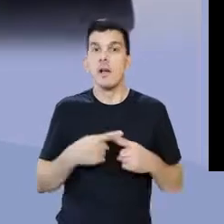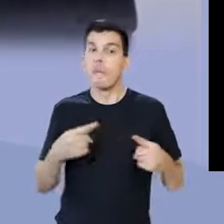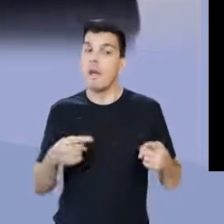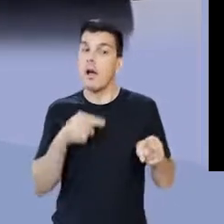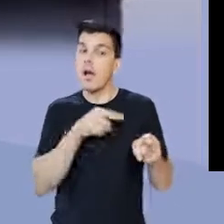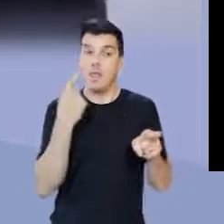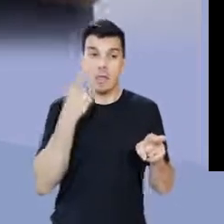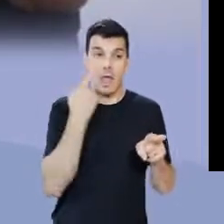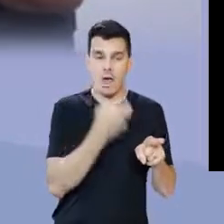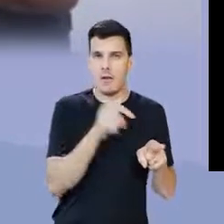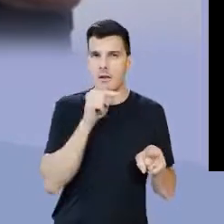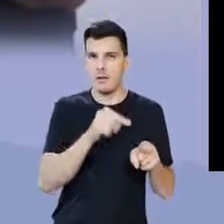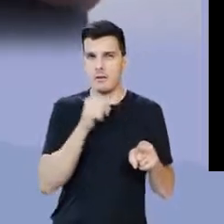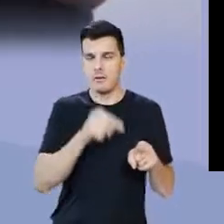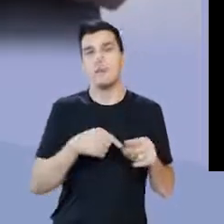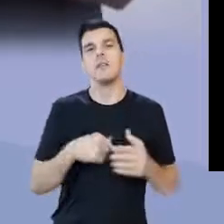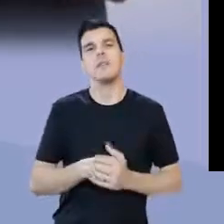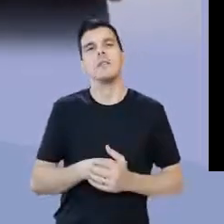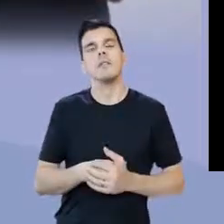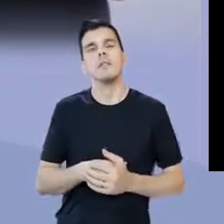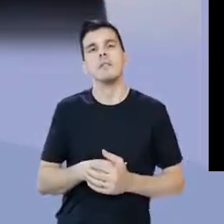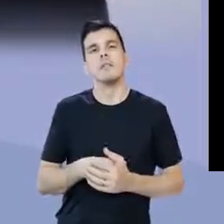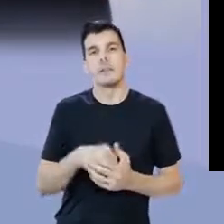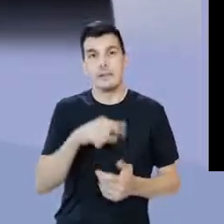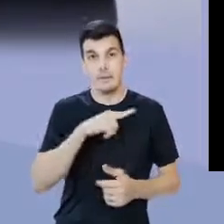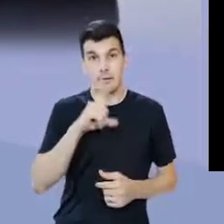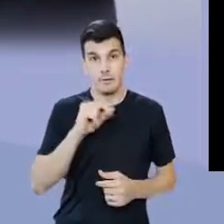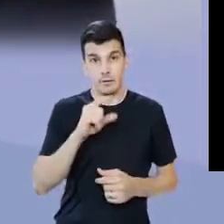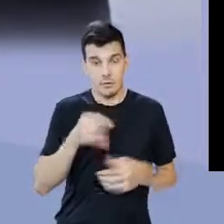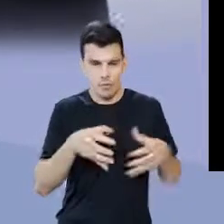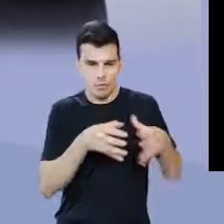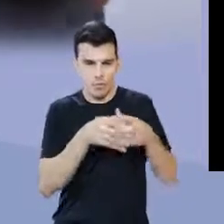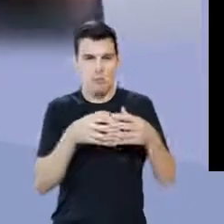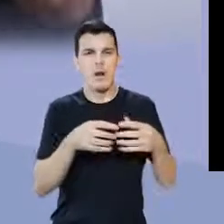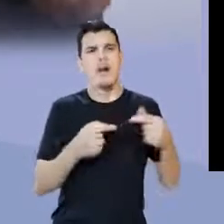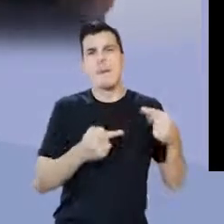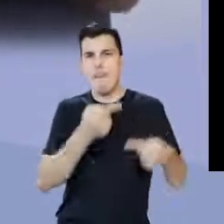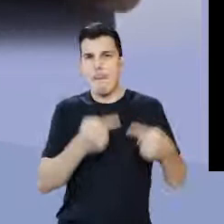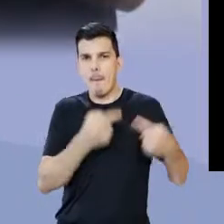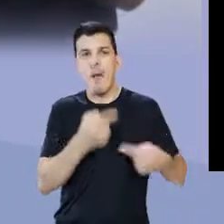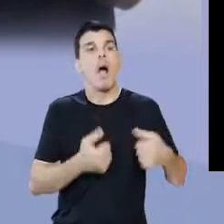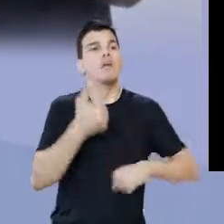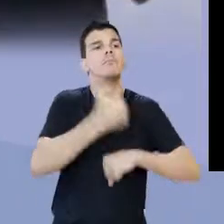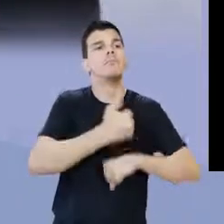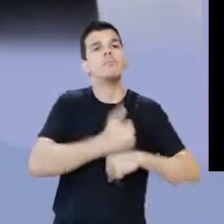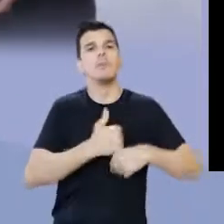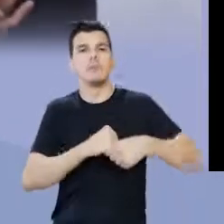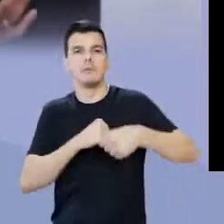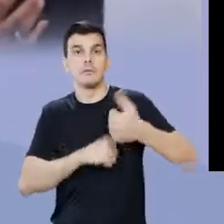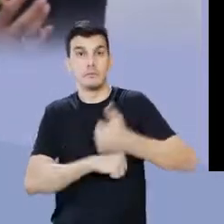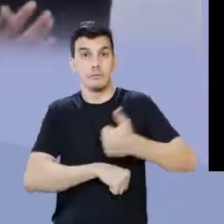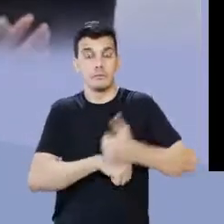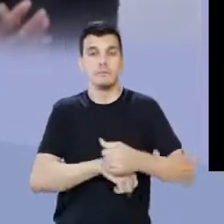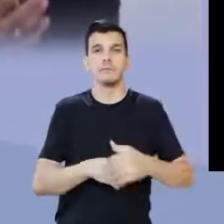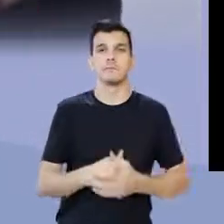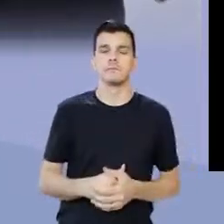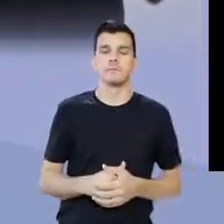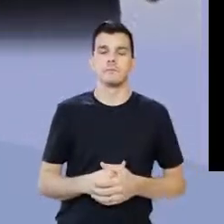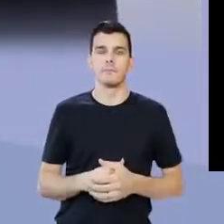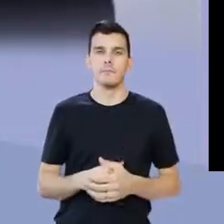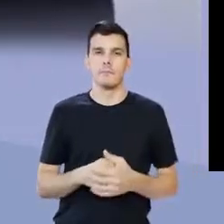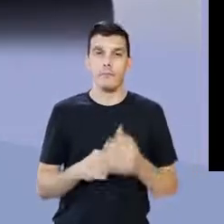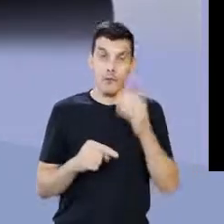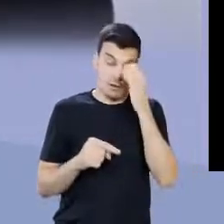me interessa no mundo ateniense é que ali existem grupos que brigam pelo poder também. São chamadas de